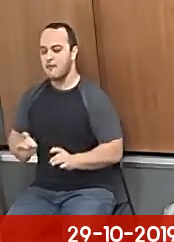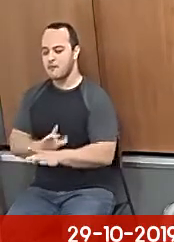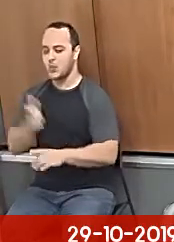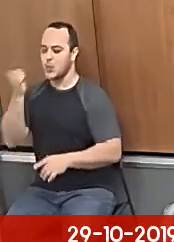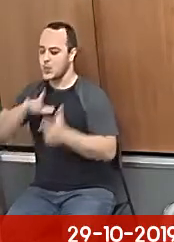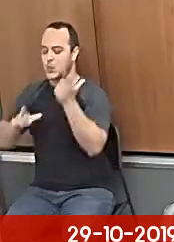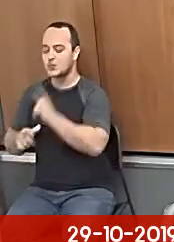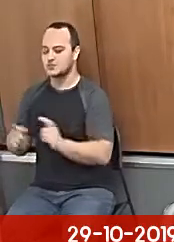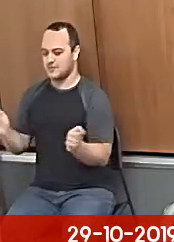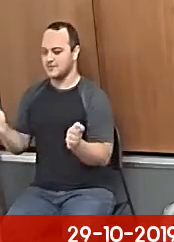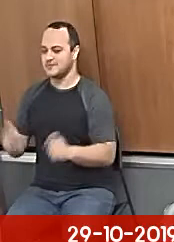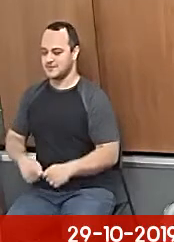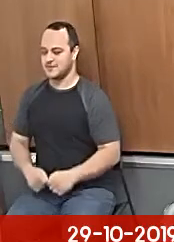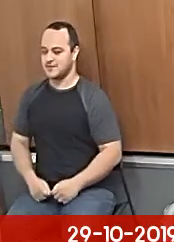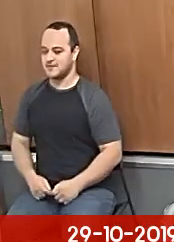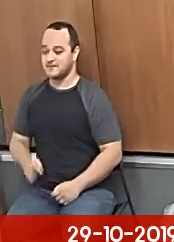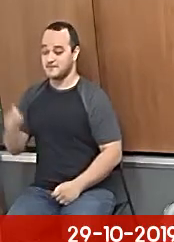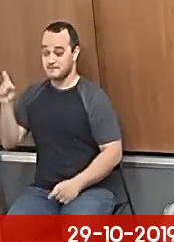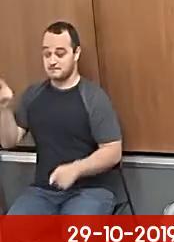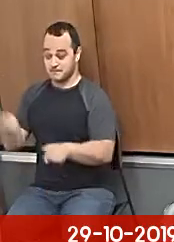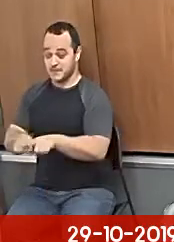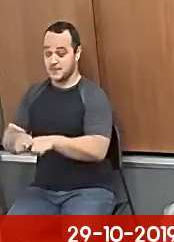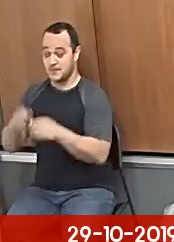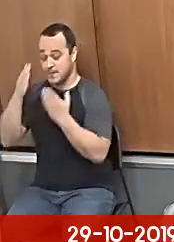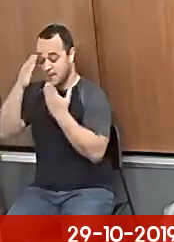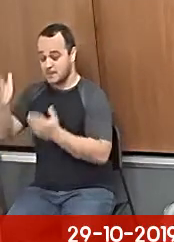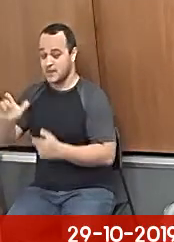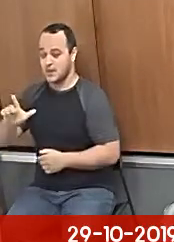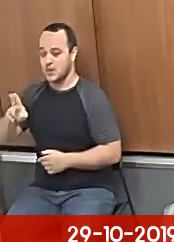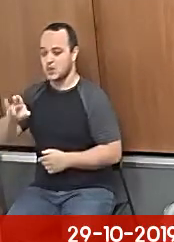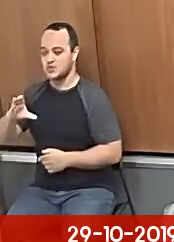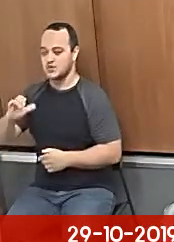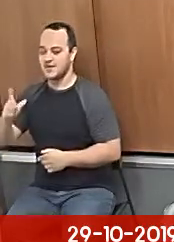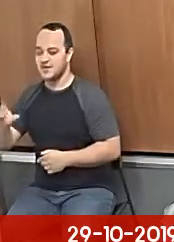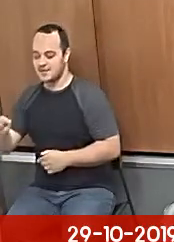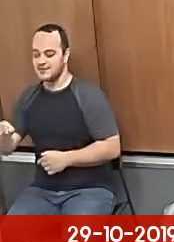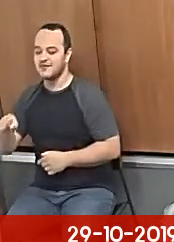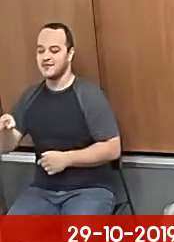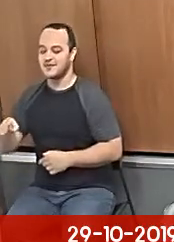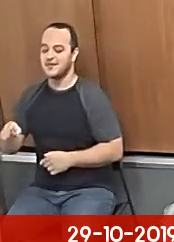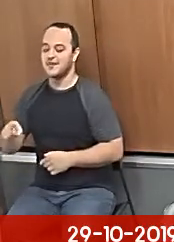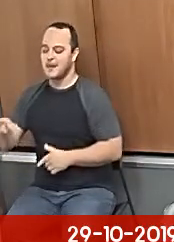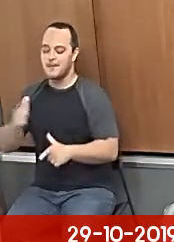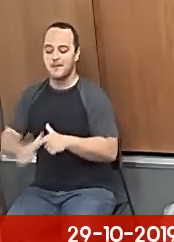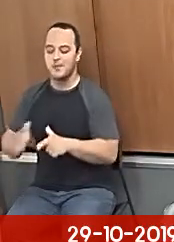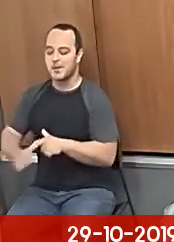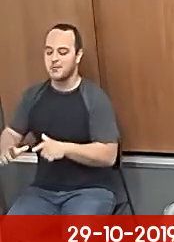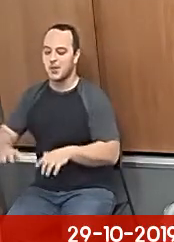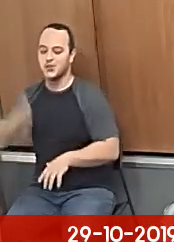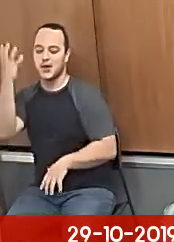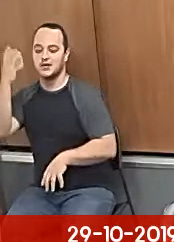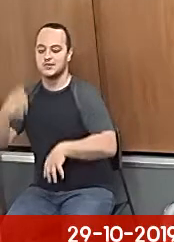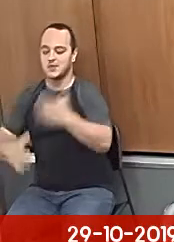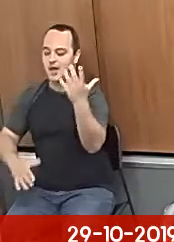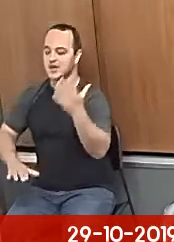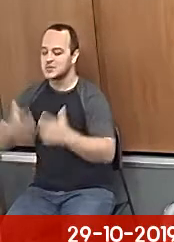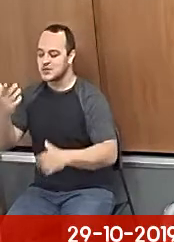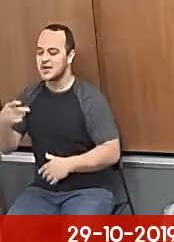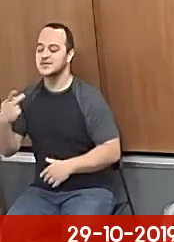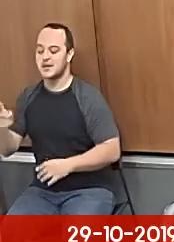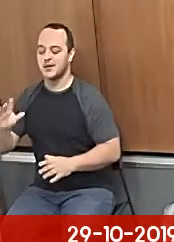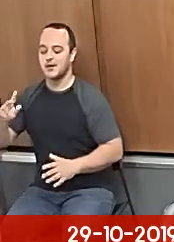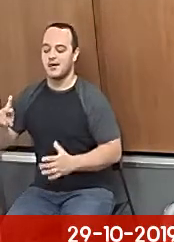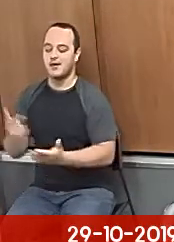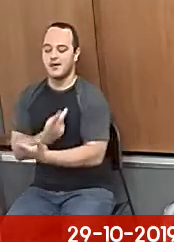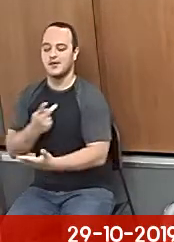assessor, Luciano, que Luciano não tem nada, aparece um problema, aparece ele acha a solução, né? Agradecer o